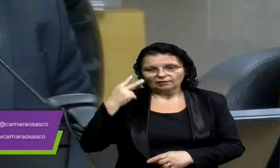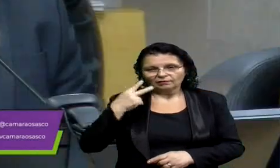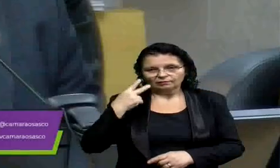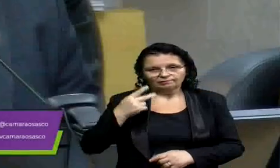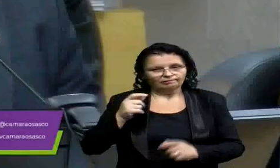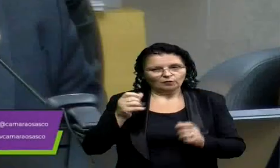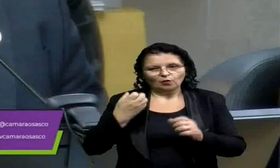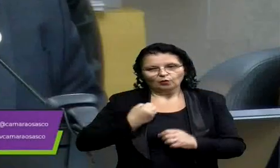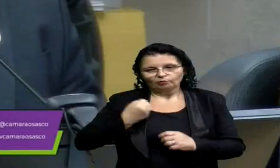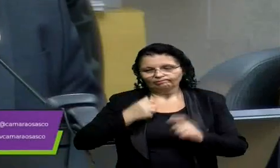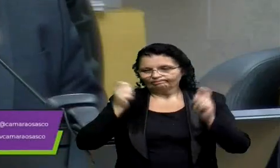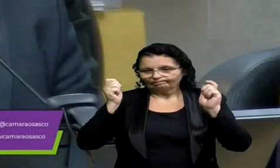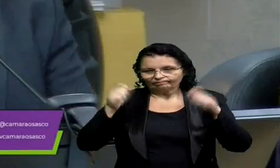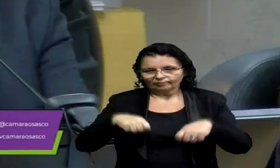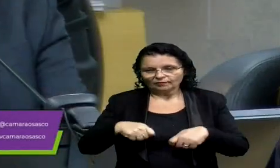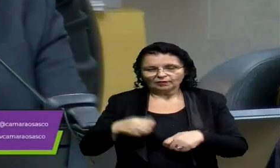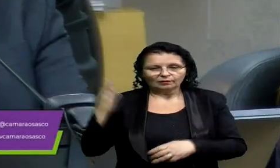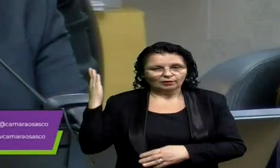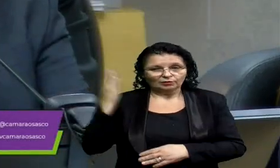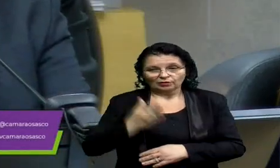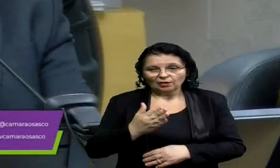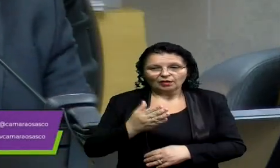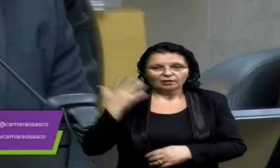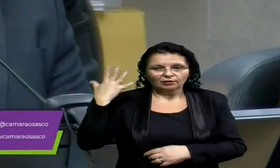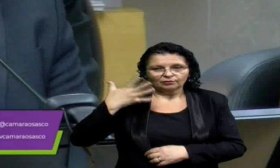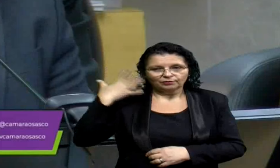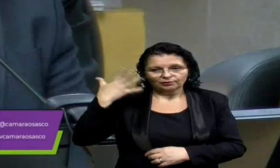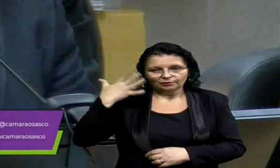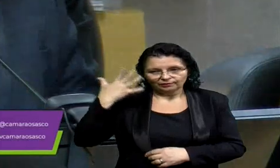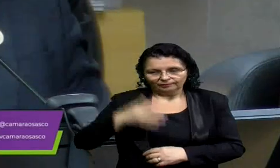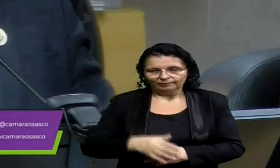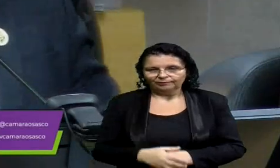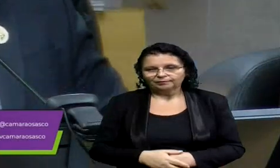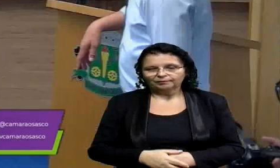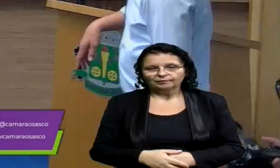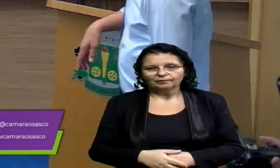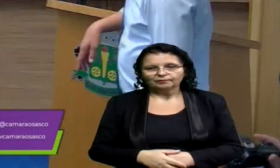não havendo número regimental passaremos direto para os